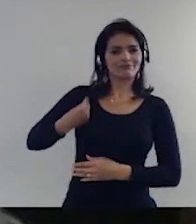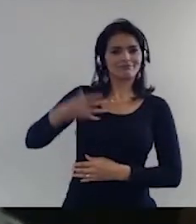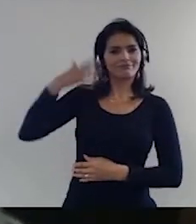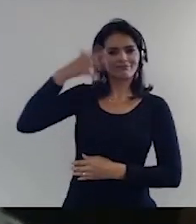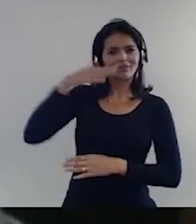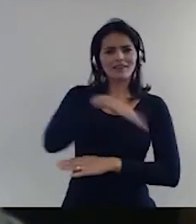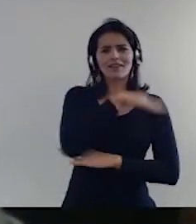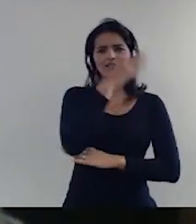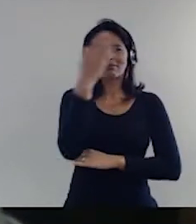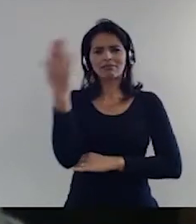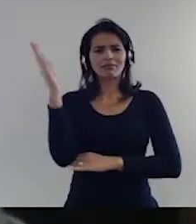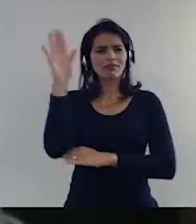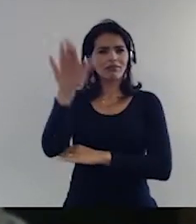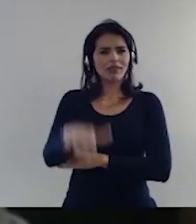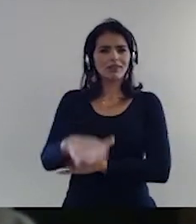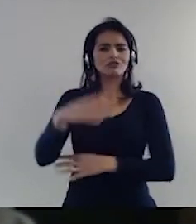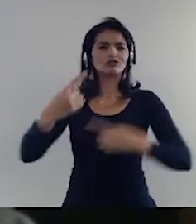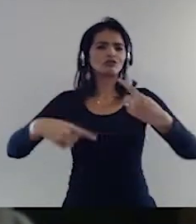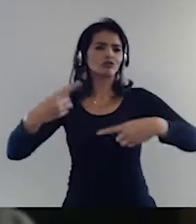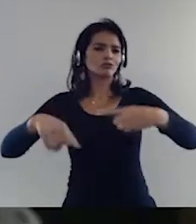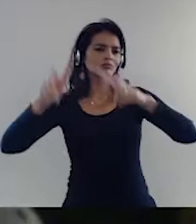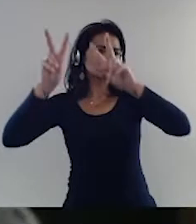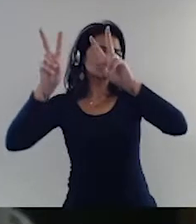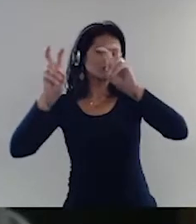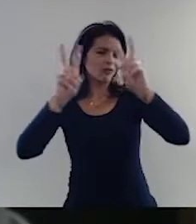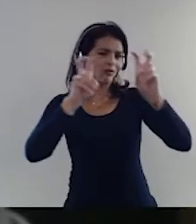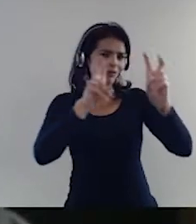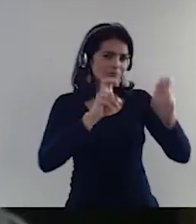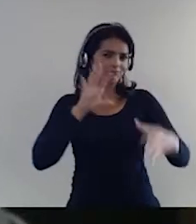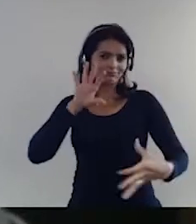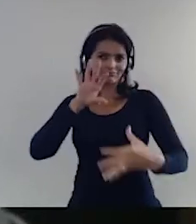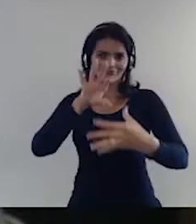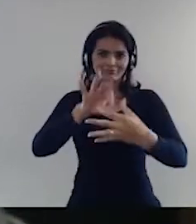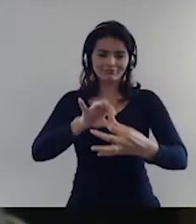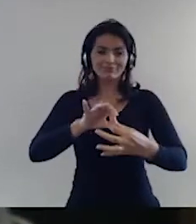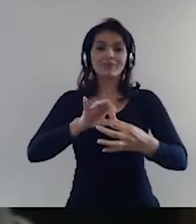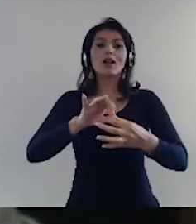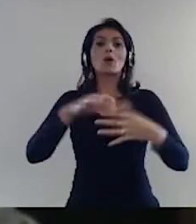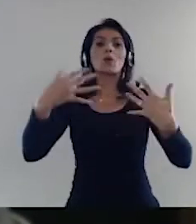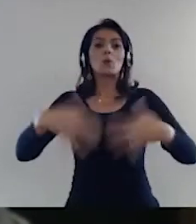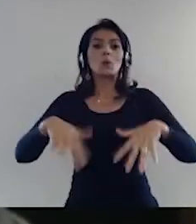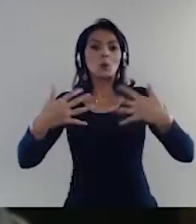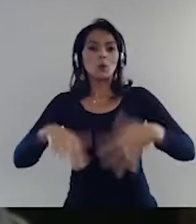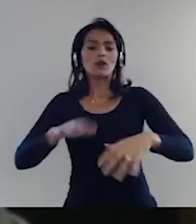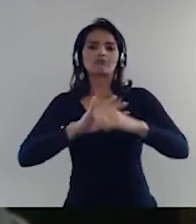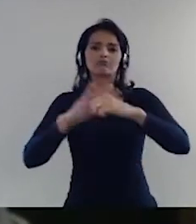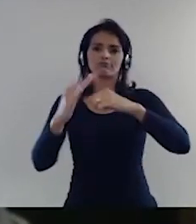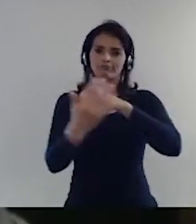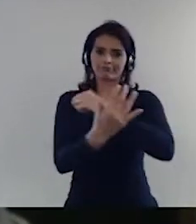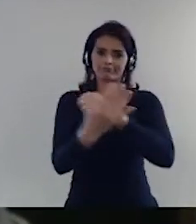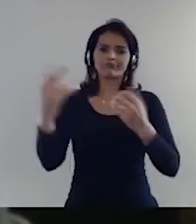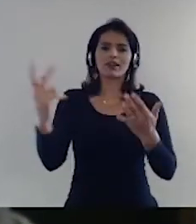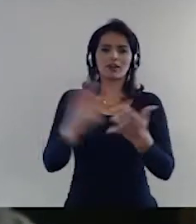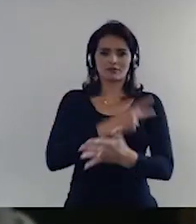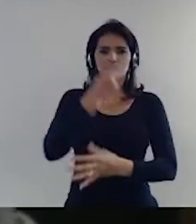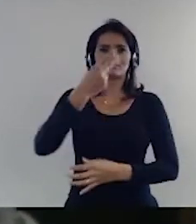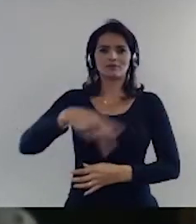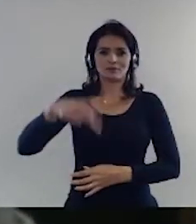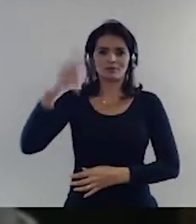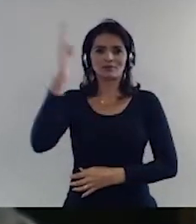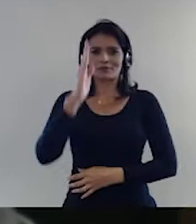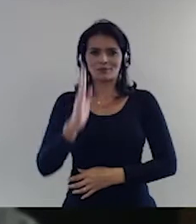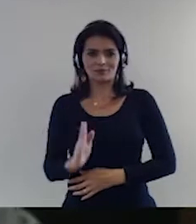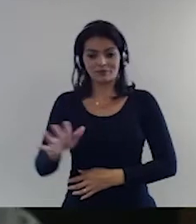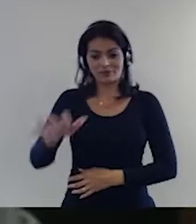excelentes discussões em torno desses temas relacionados aos impactos que a Covid-19 tem provocado em